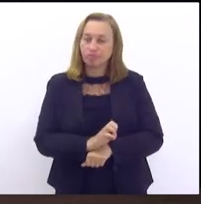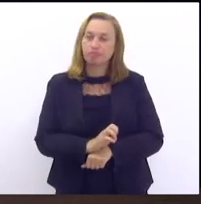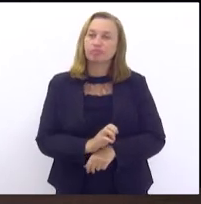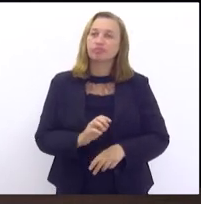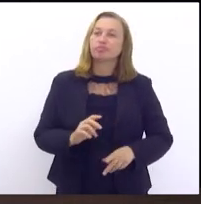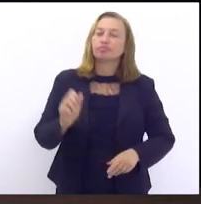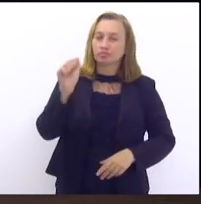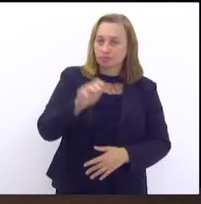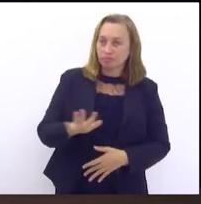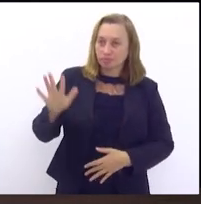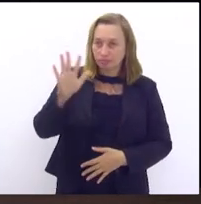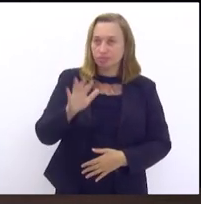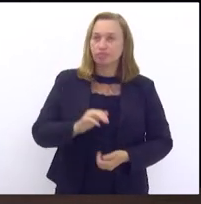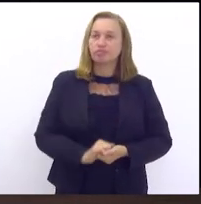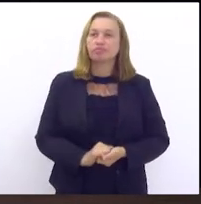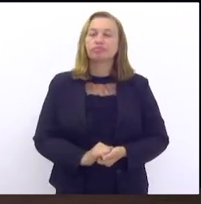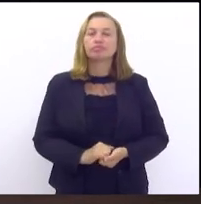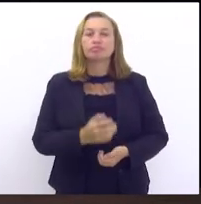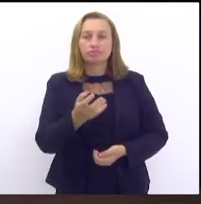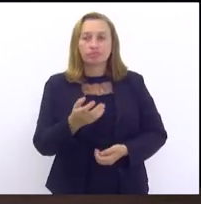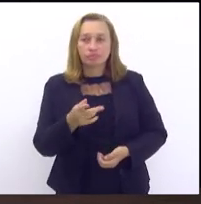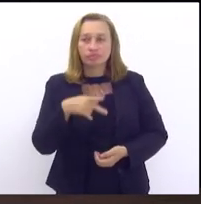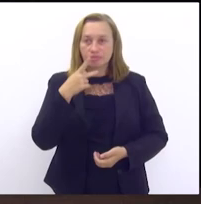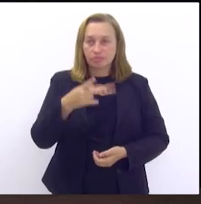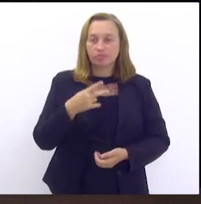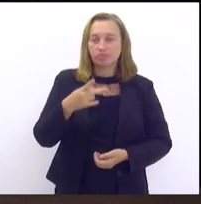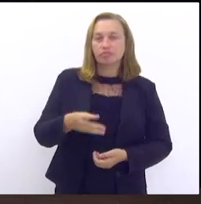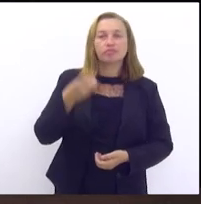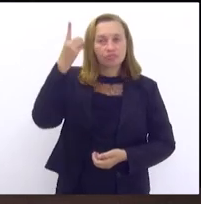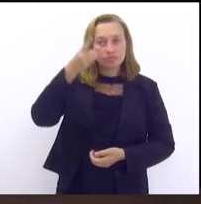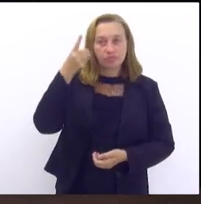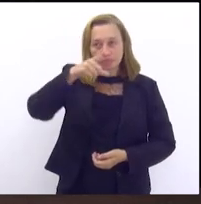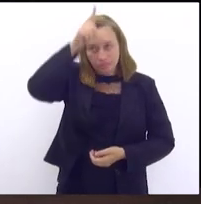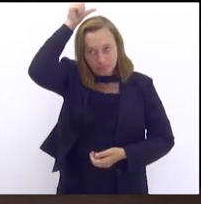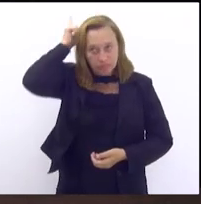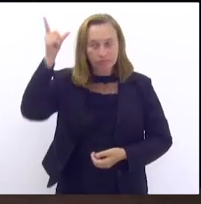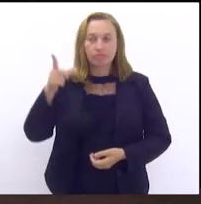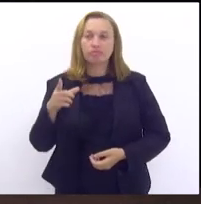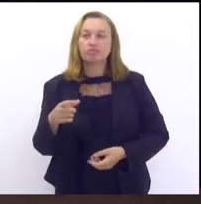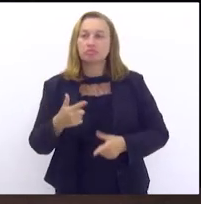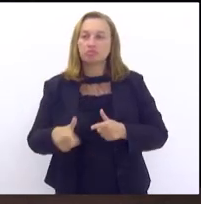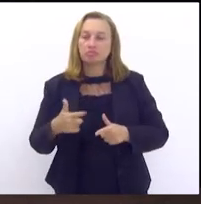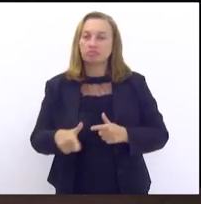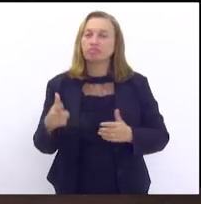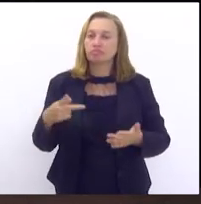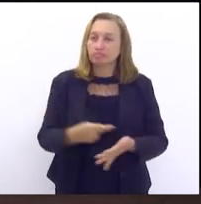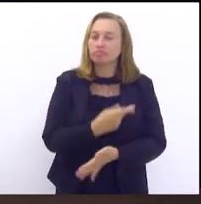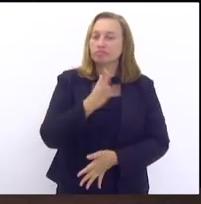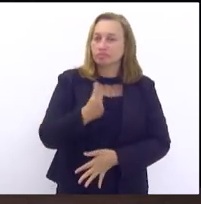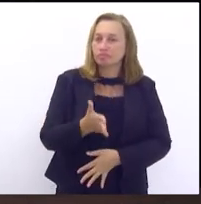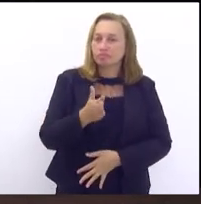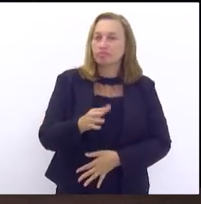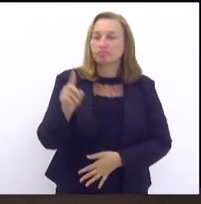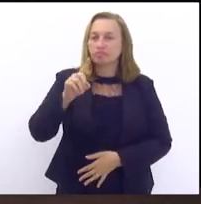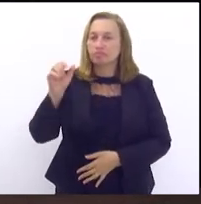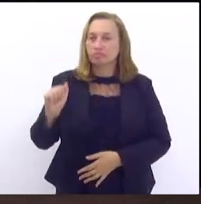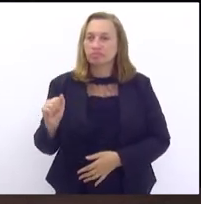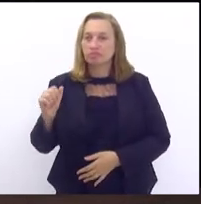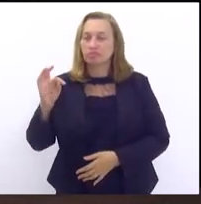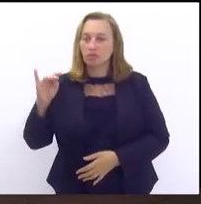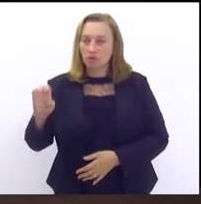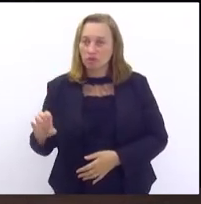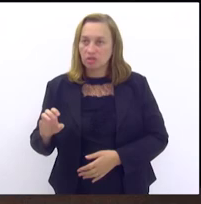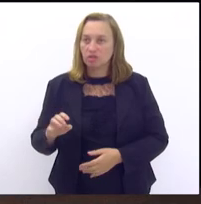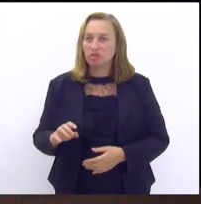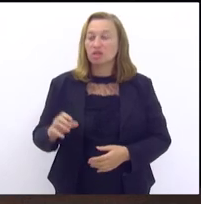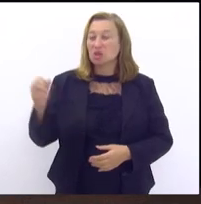população de forma geral. E queria abordar por último, deputado Luiz Paulo, um grave problema que está acontecendo já na região da Zona Oeste. Está fazendo